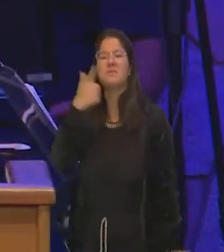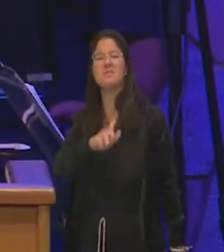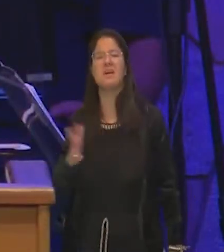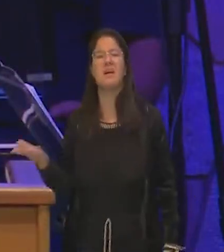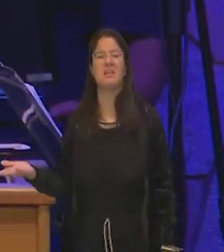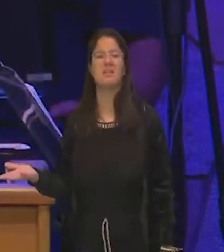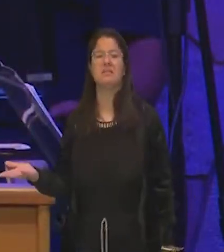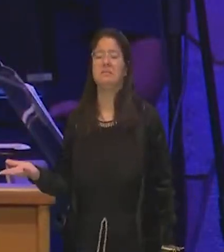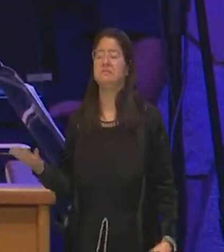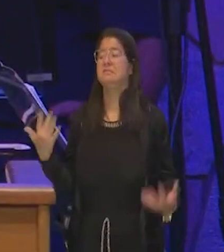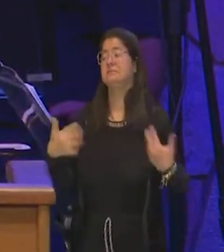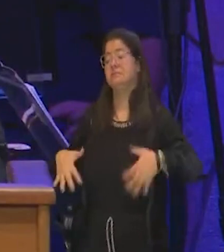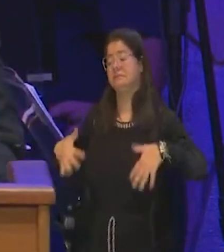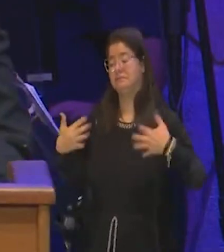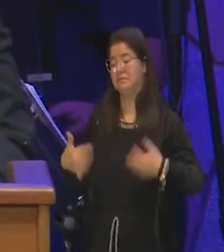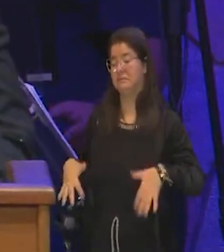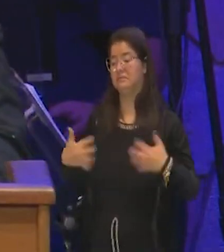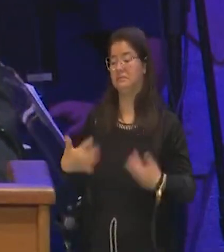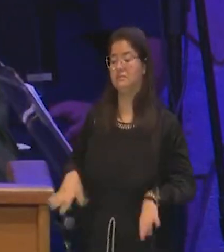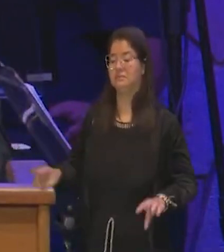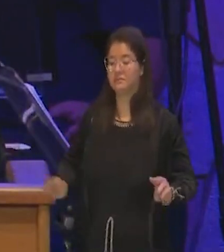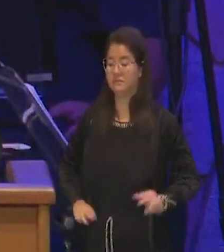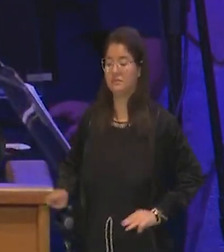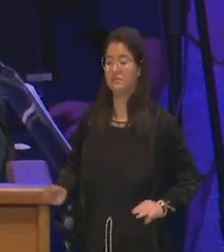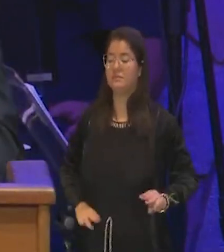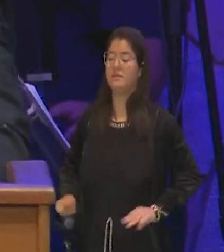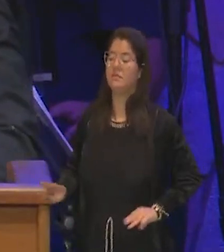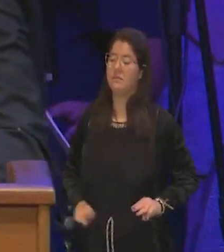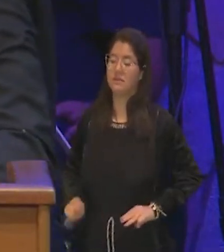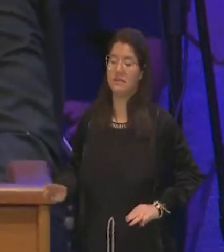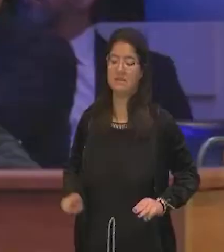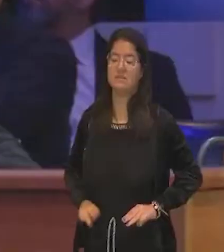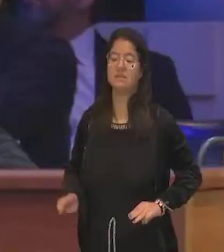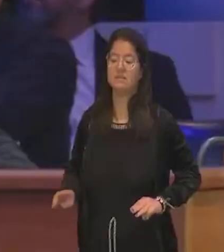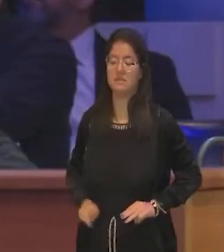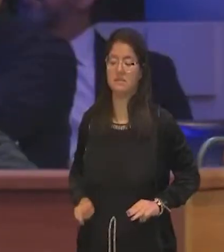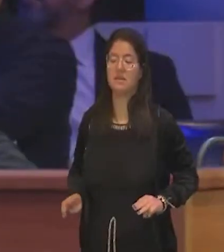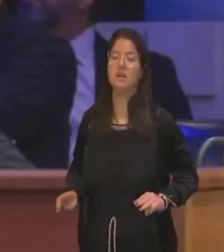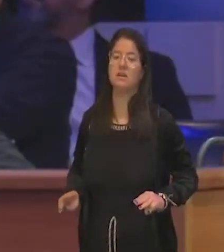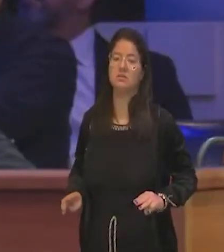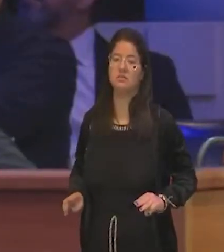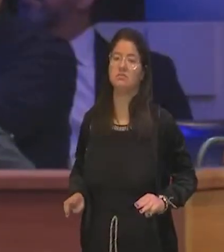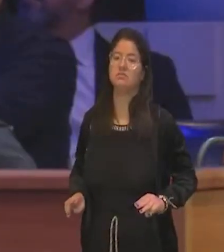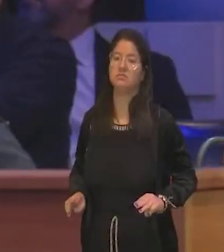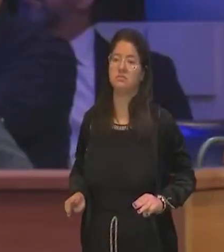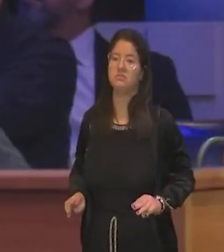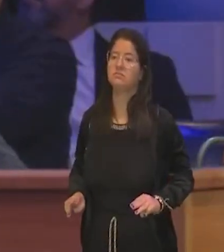sóbrio? O ministério, ele exige determinadas coisas que a gente até gosta de fazer,